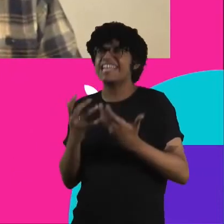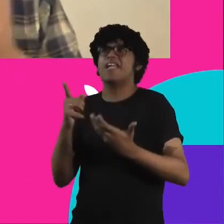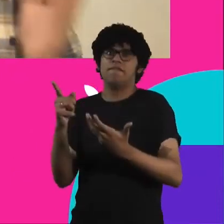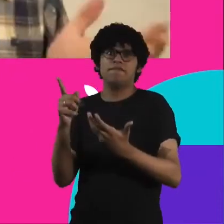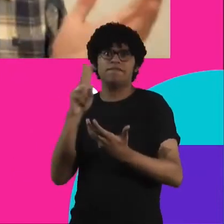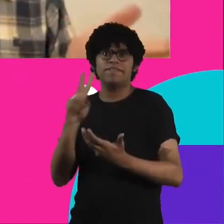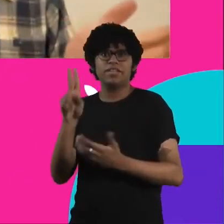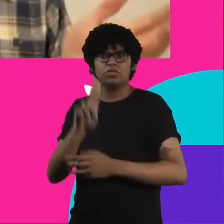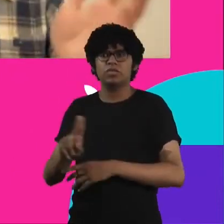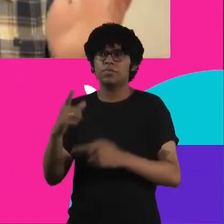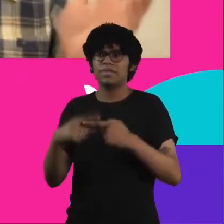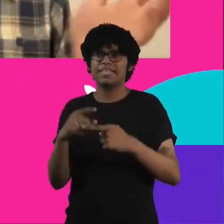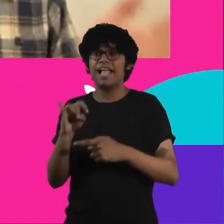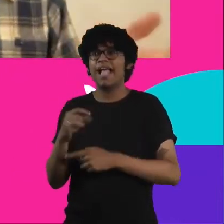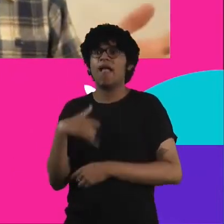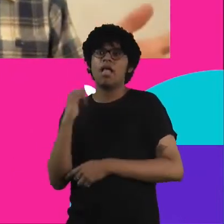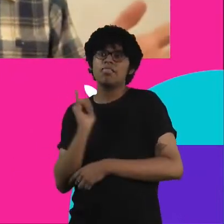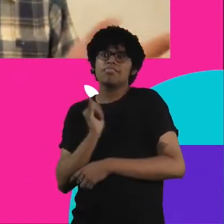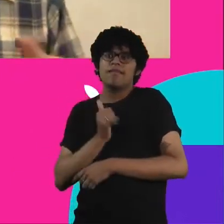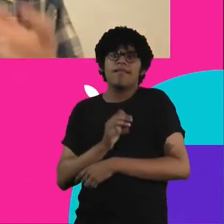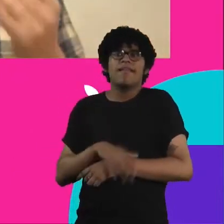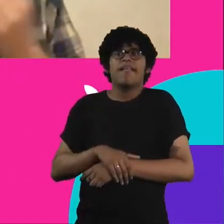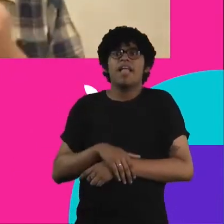queremos que seja usada, porque se nós